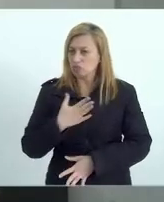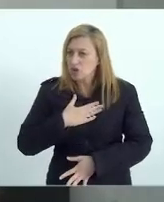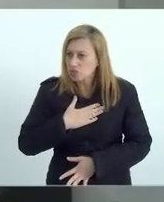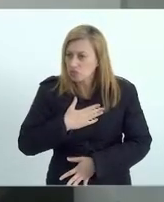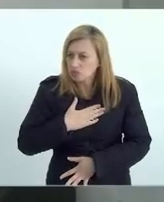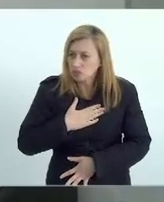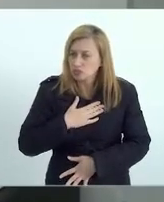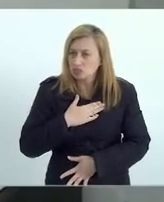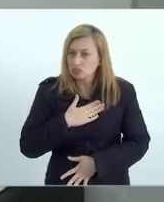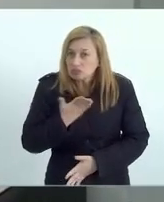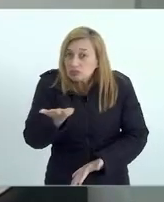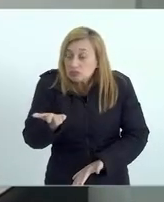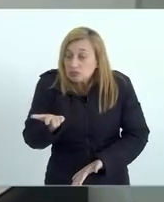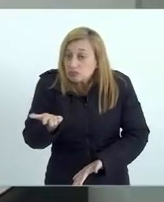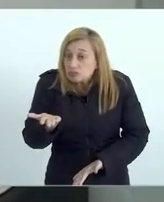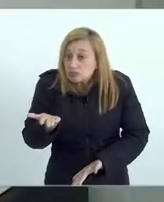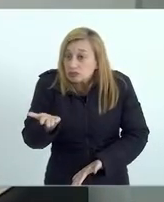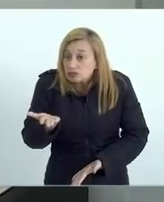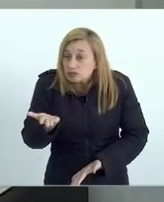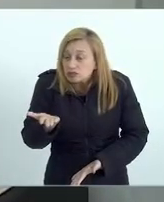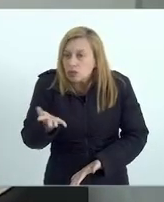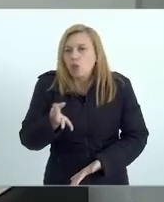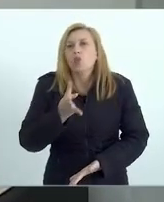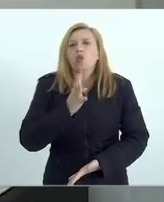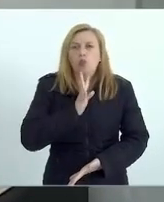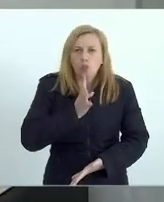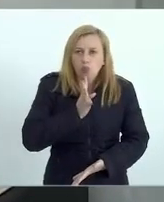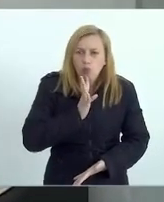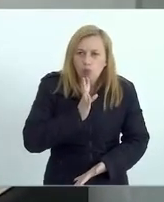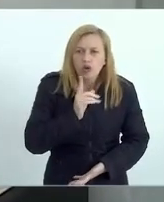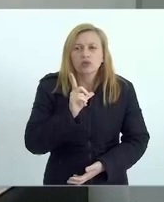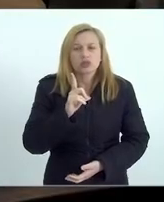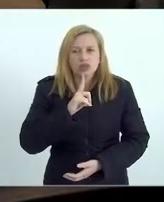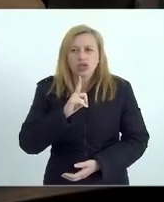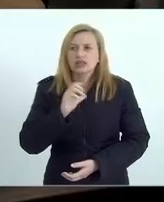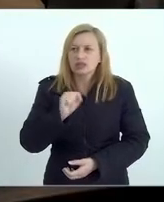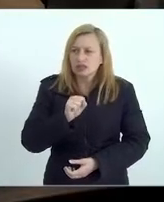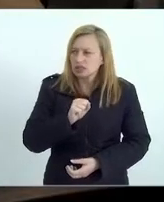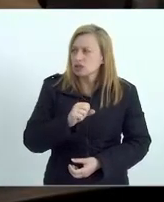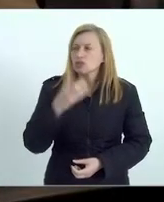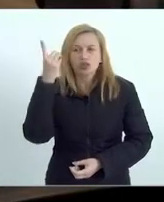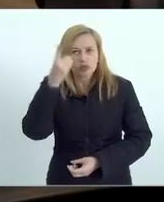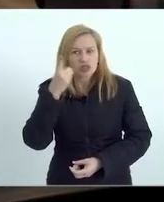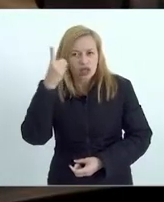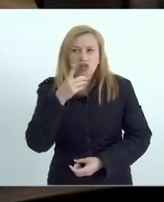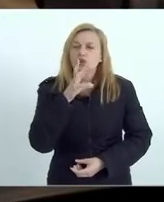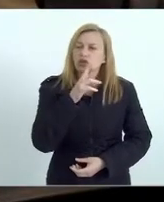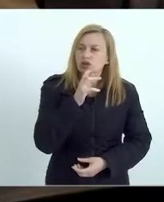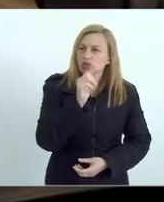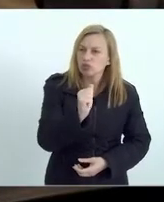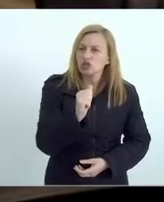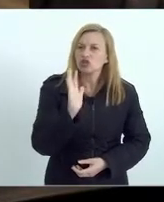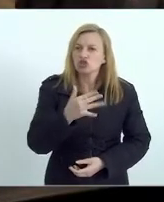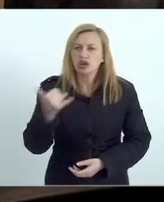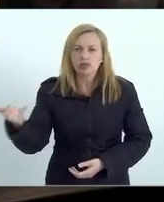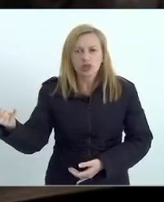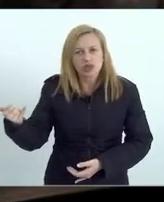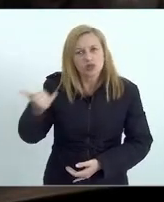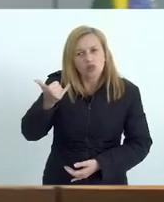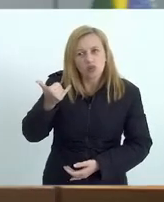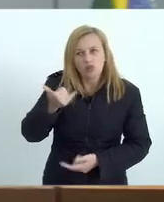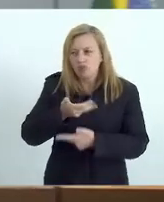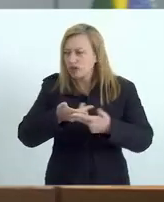a notícia a gente tem conhecimento disso sim o o deputado Rodrigo Amorim já me ligou diversas vezes